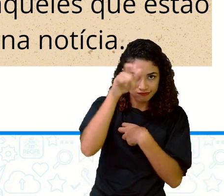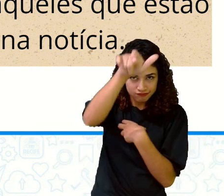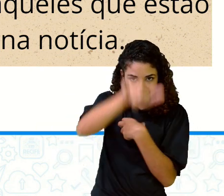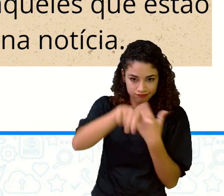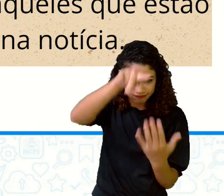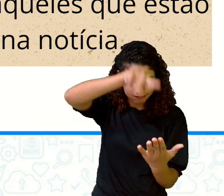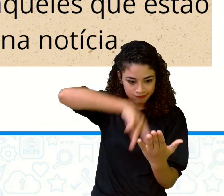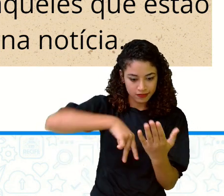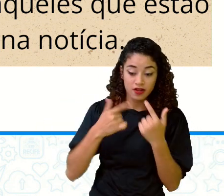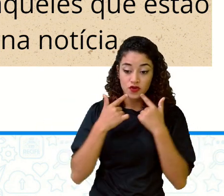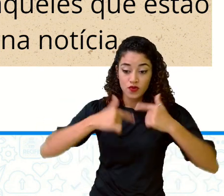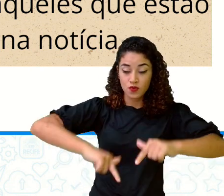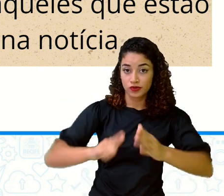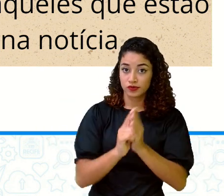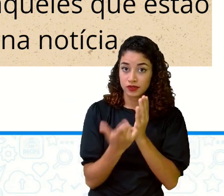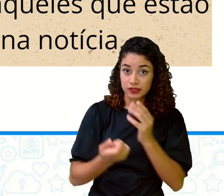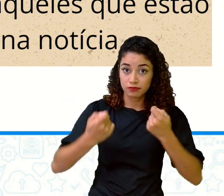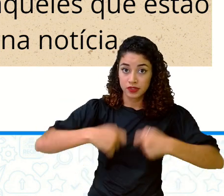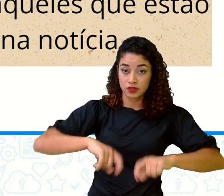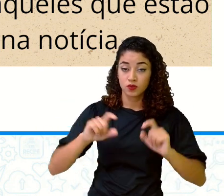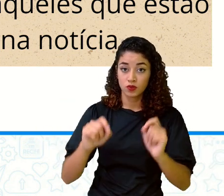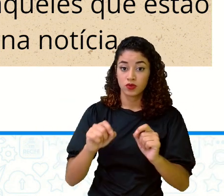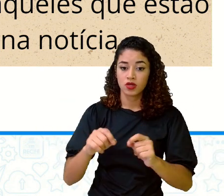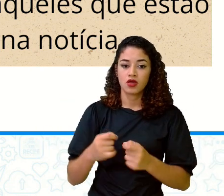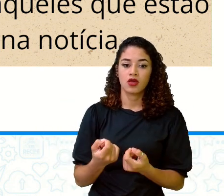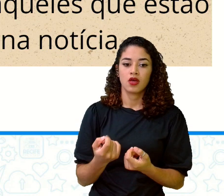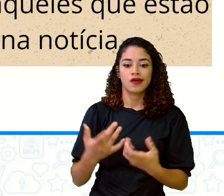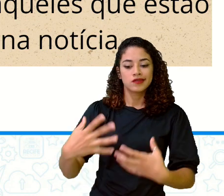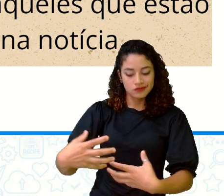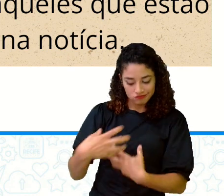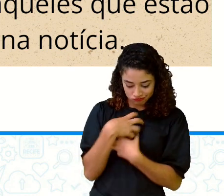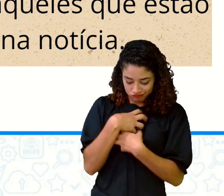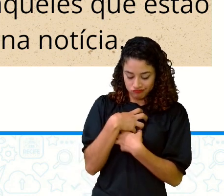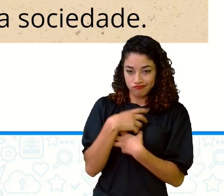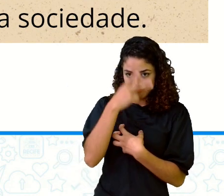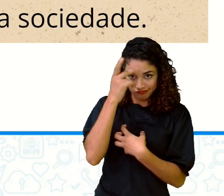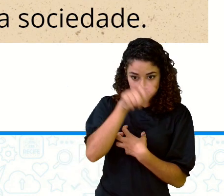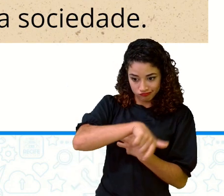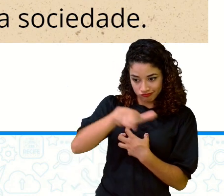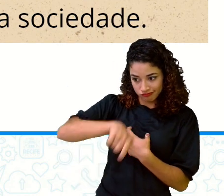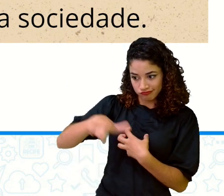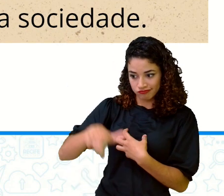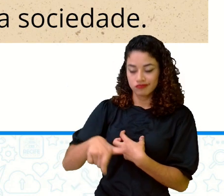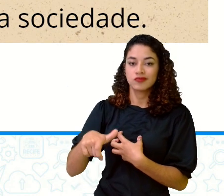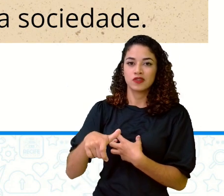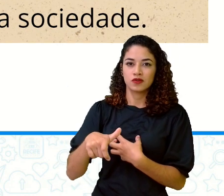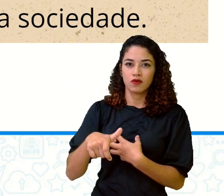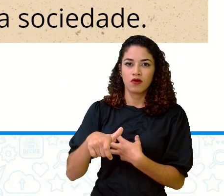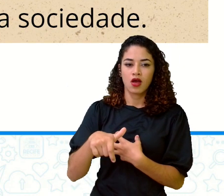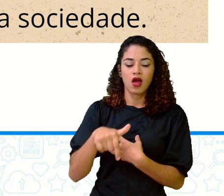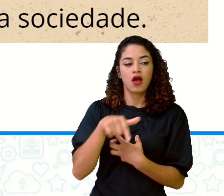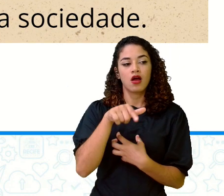linguagem jornalística, deve projetar, no leitor, sentimento, daqueles, que estão envolvidos, na notícia,